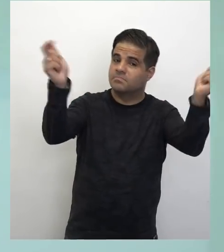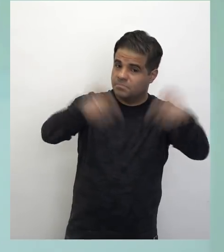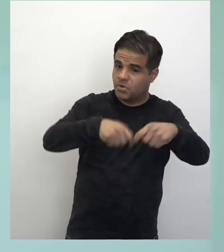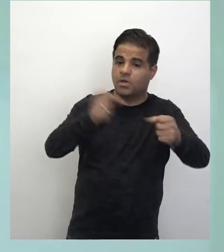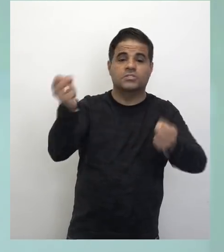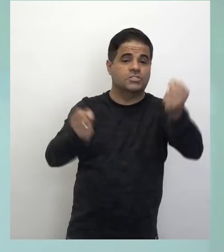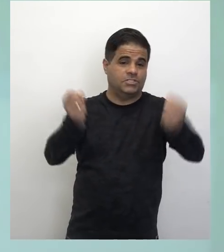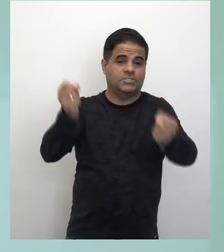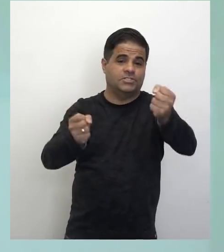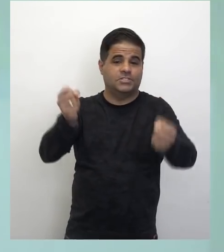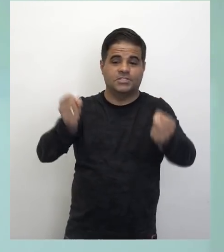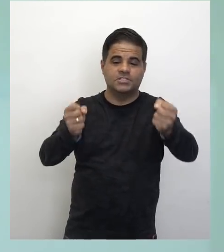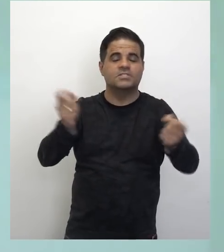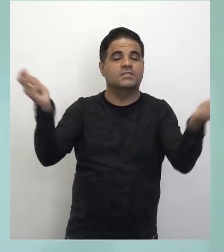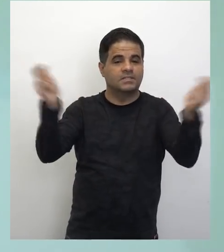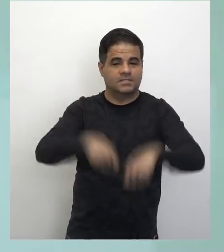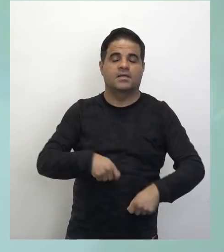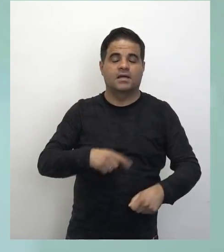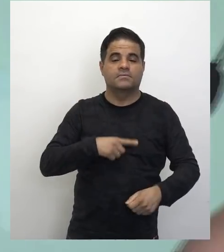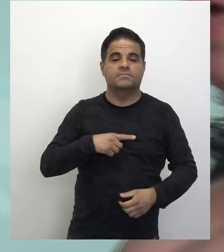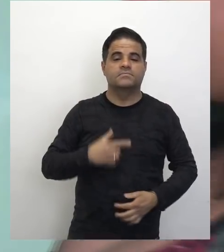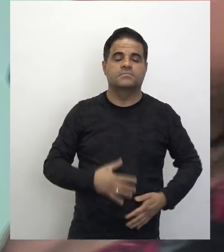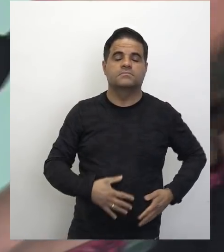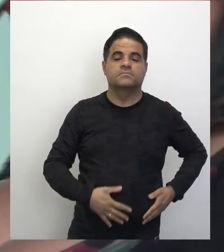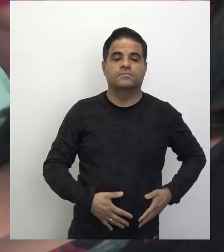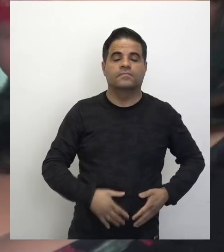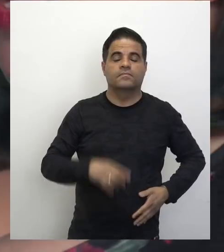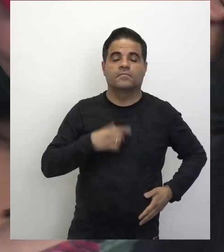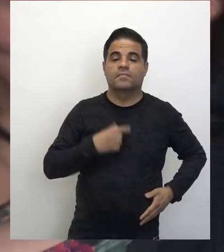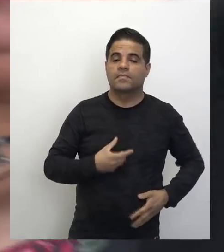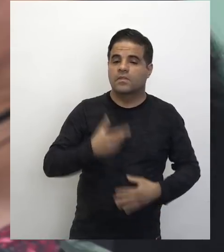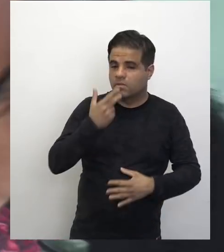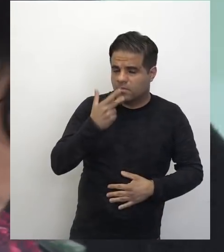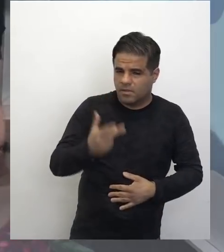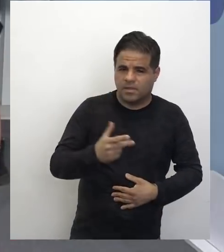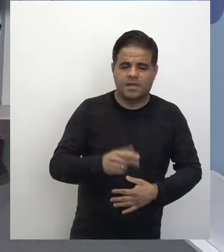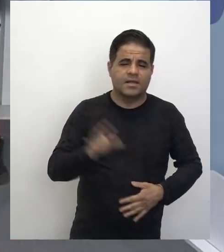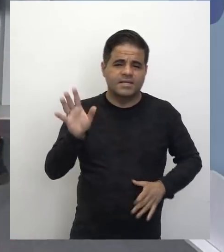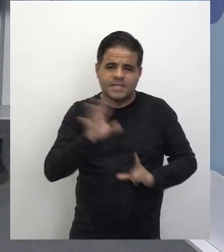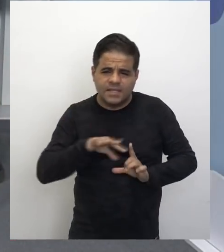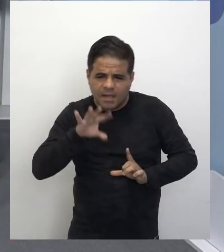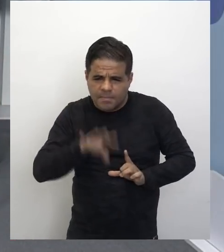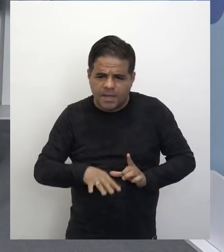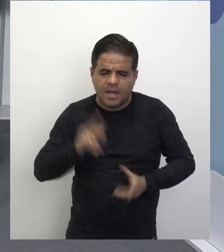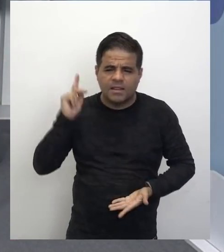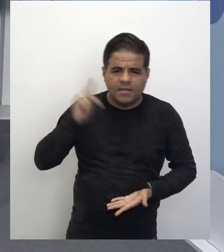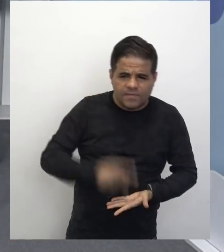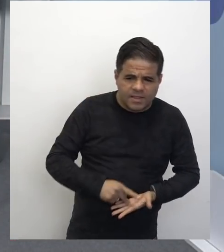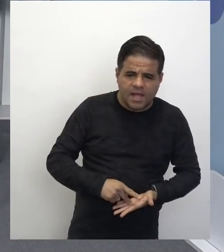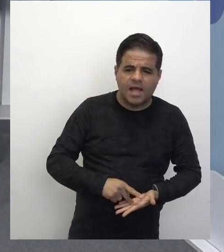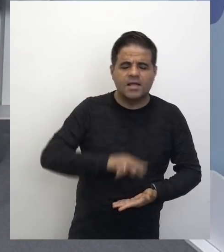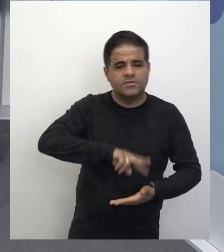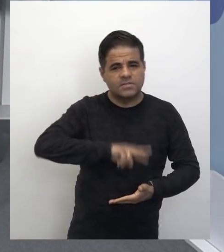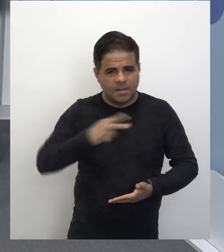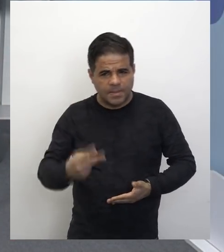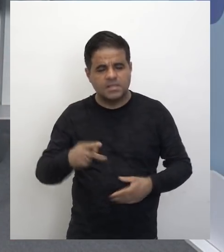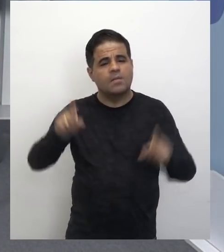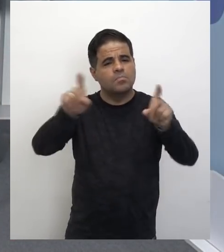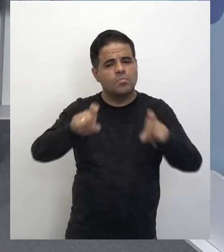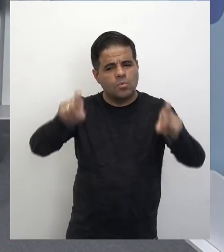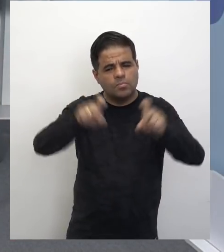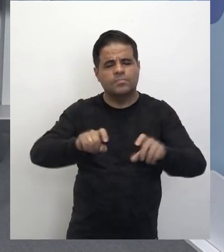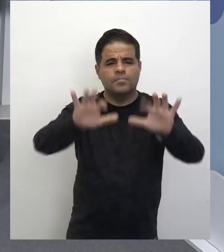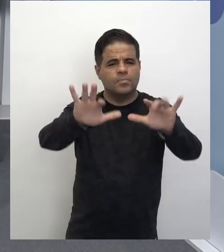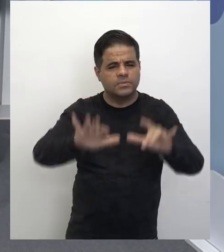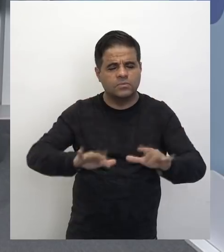dirigir. Tá? Então, quando você fala dessa tabela da verdade, é você passar para o computador qual é